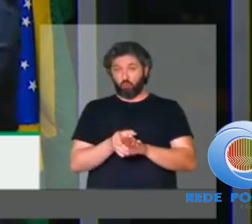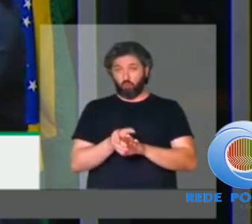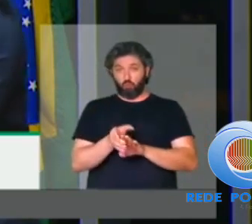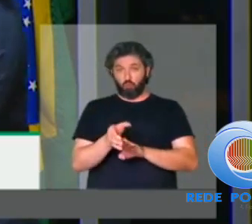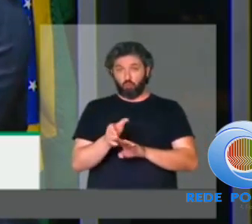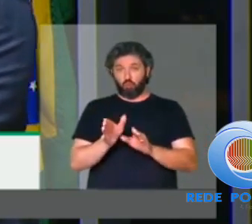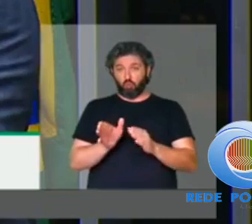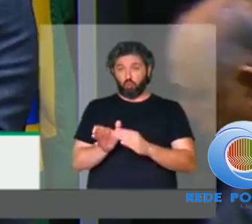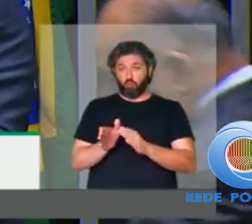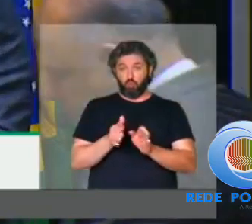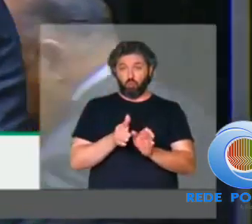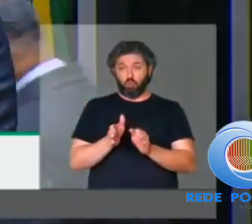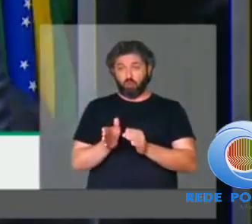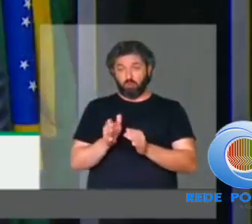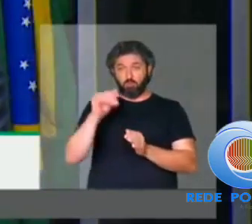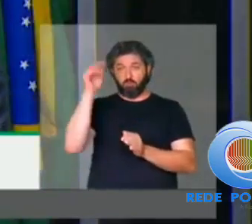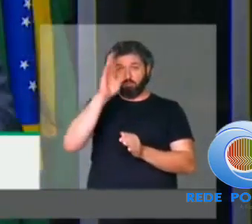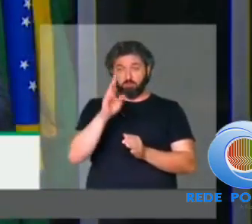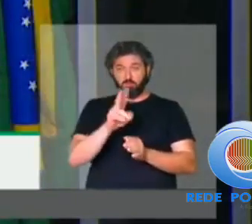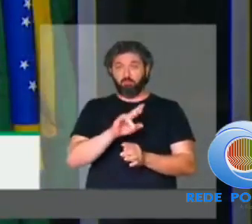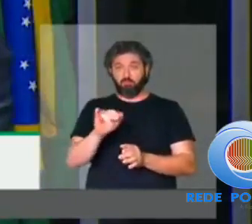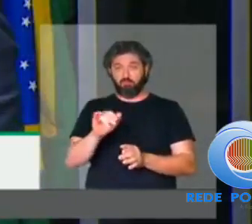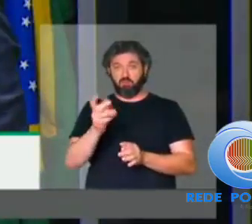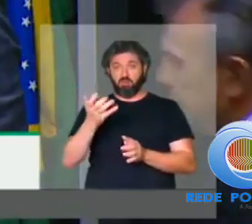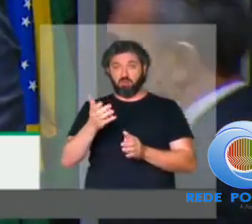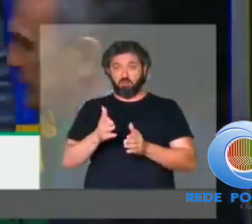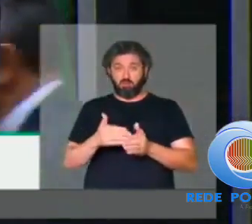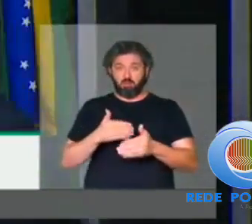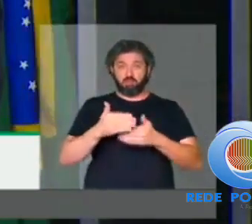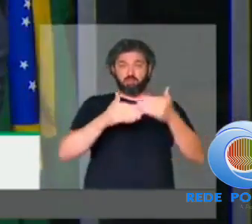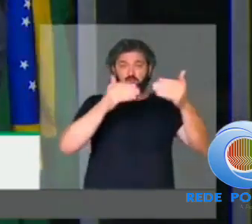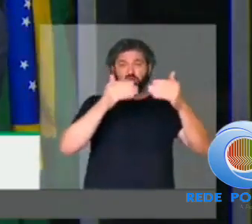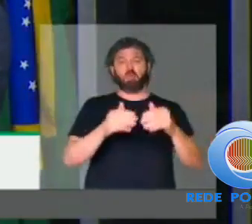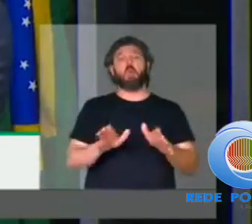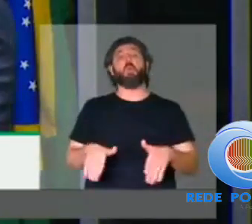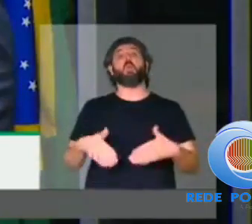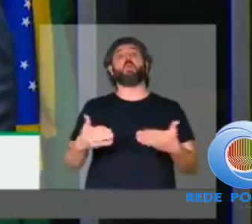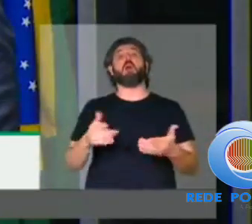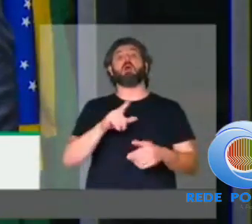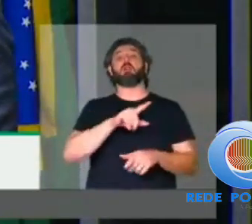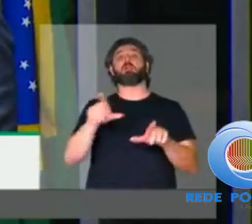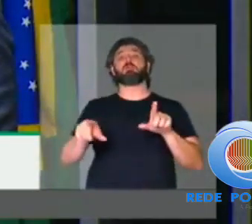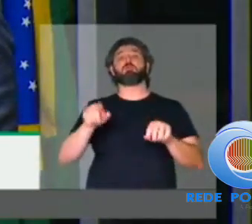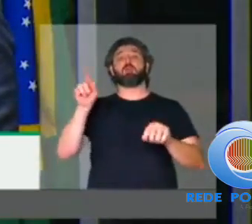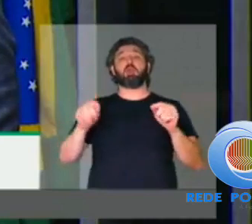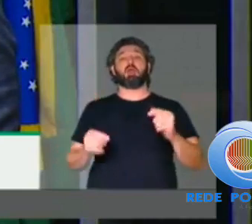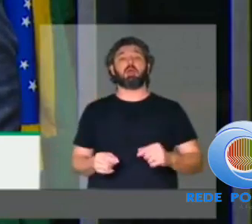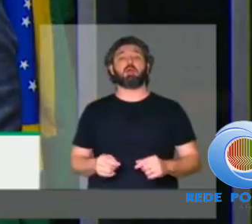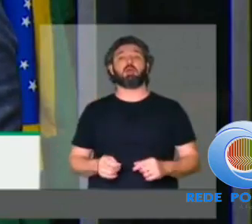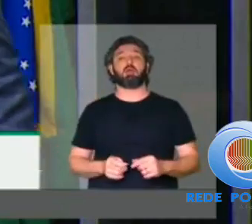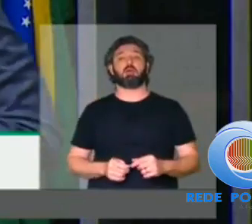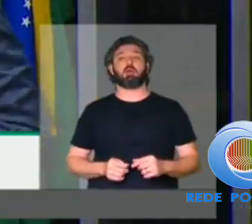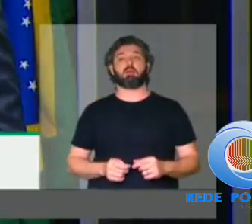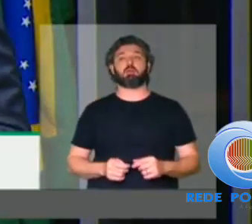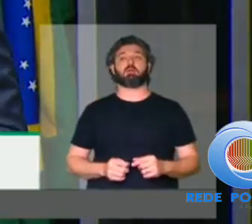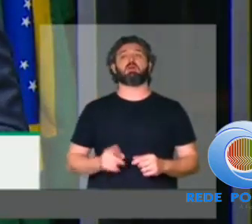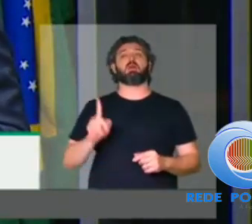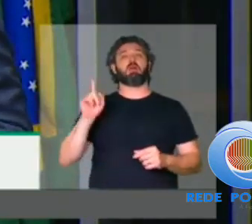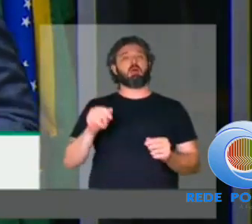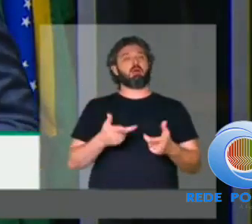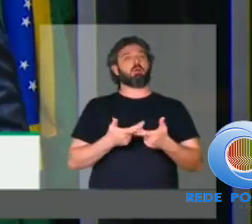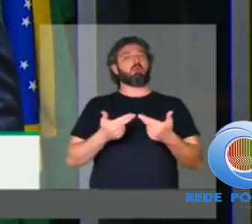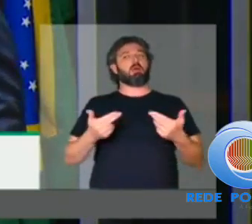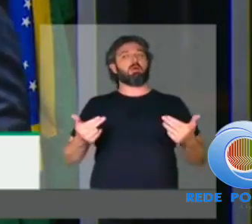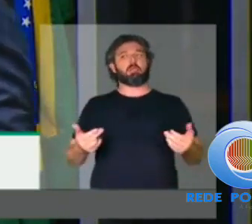direciona para que rumo o país quer andar, que direção nós vamos tomar. É uma